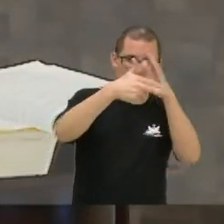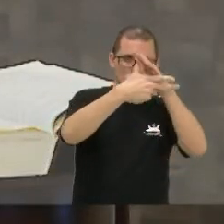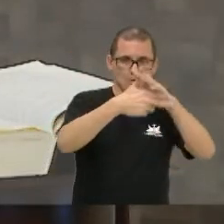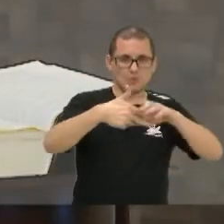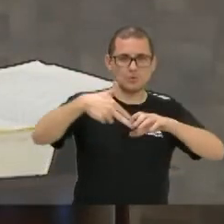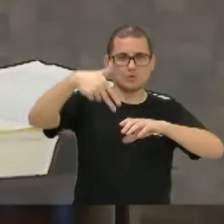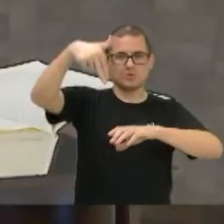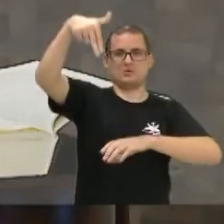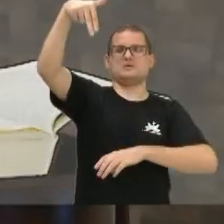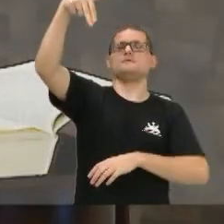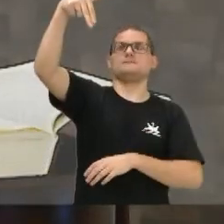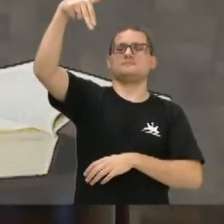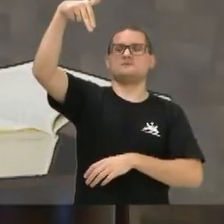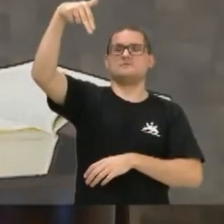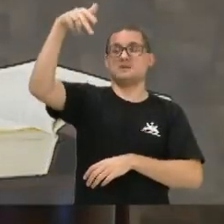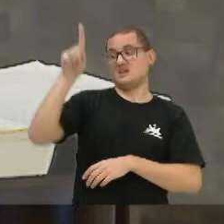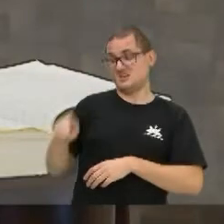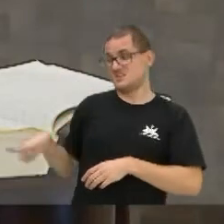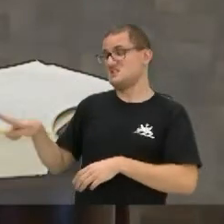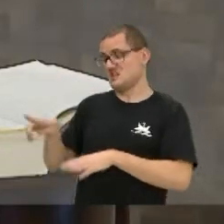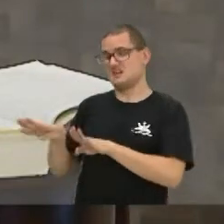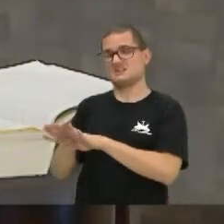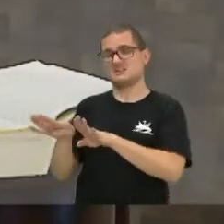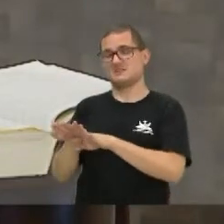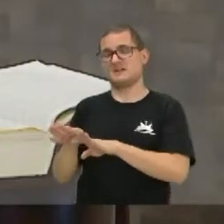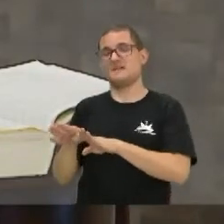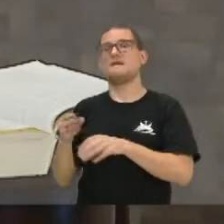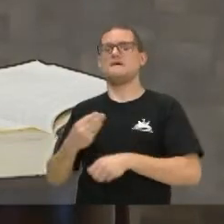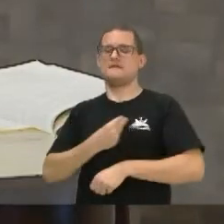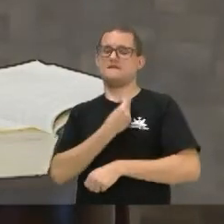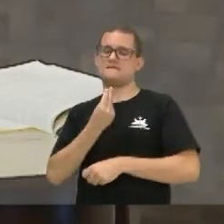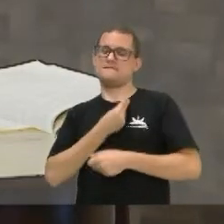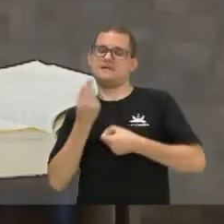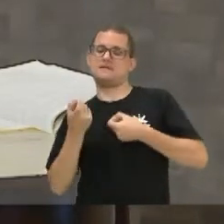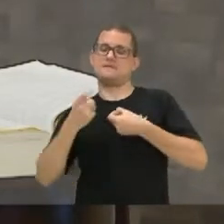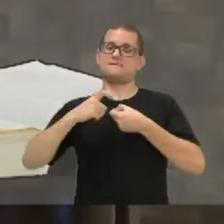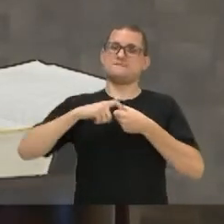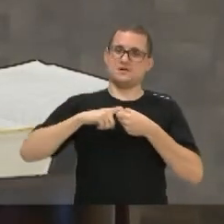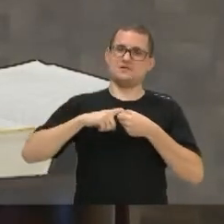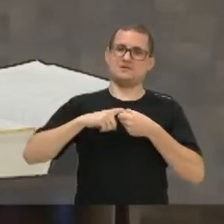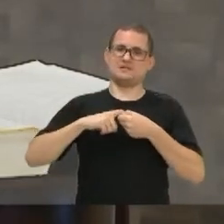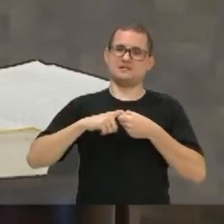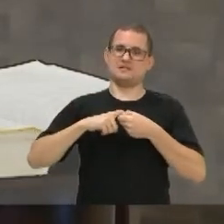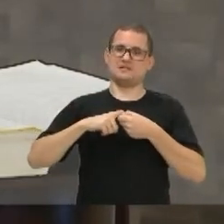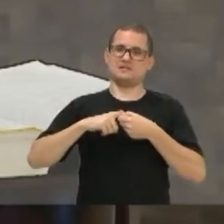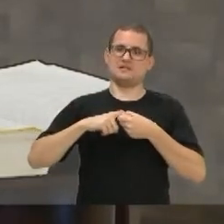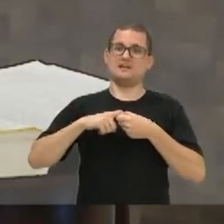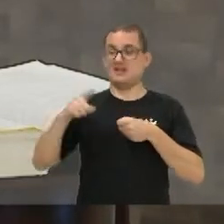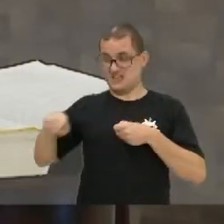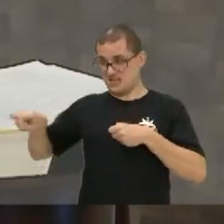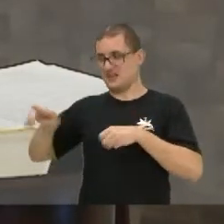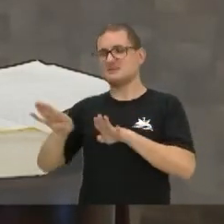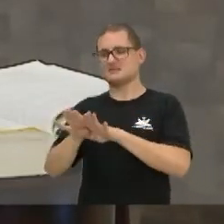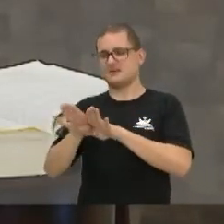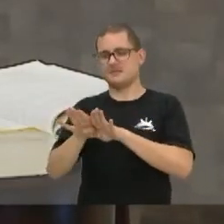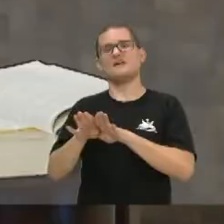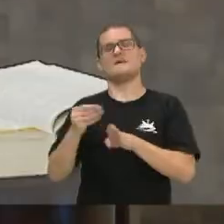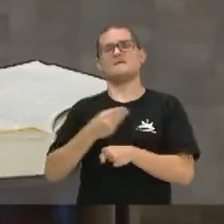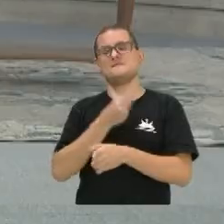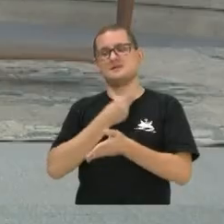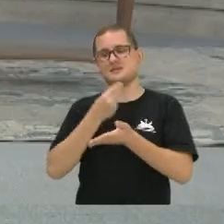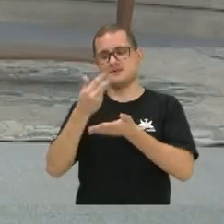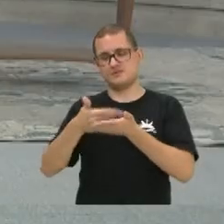à a vida mais do que um tempo cronológico três dias e meio aqui está